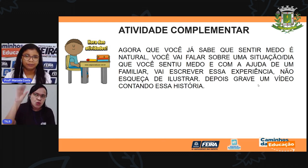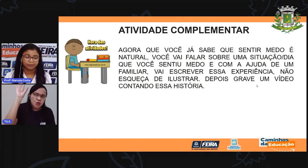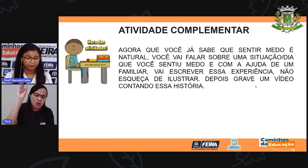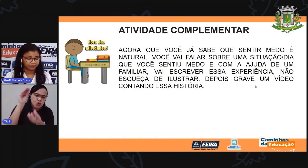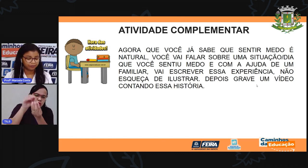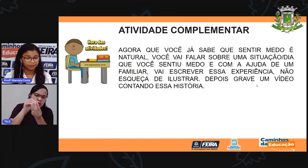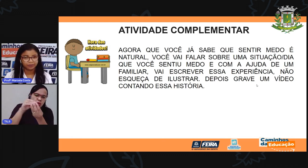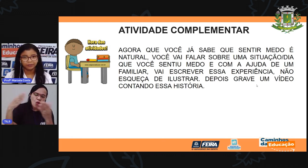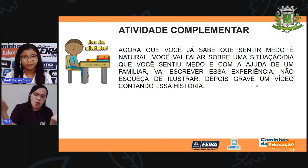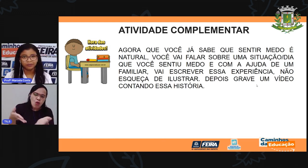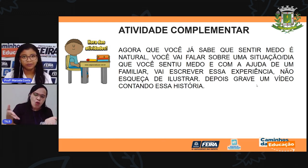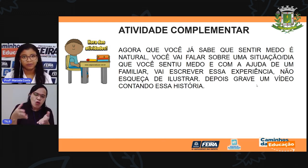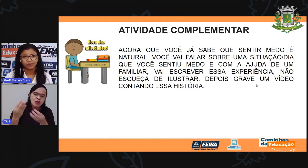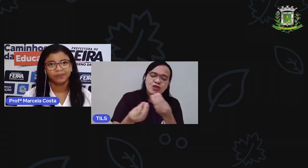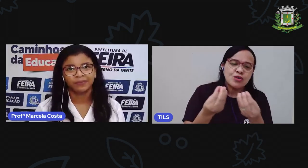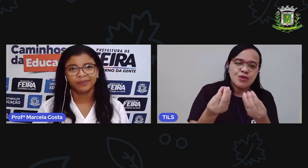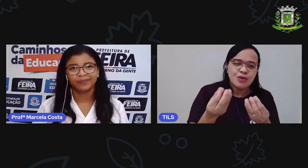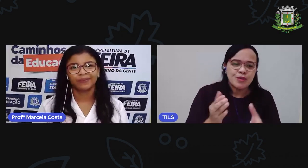bom?